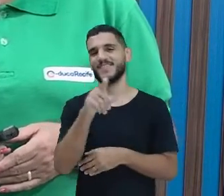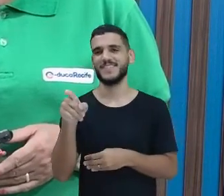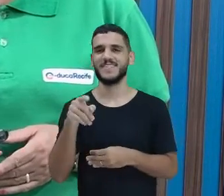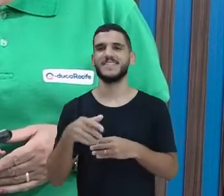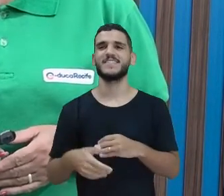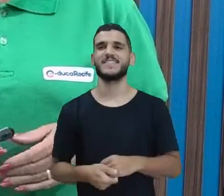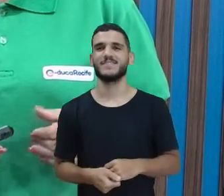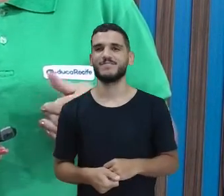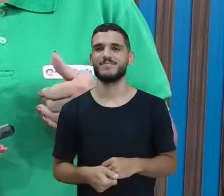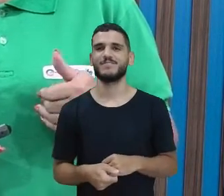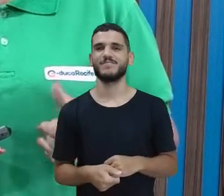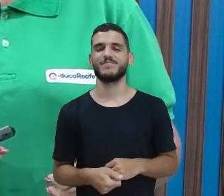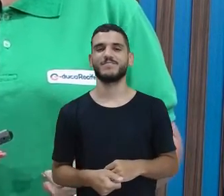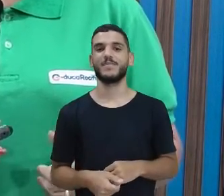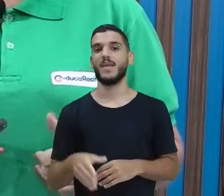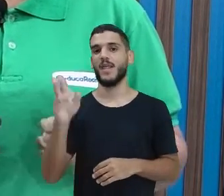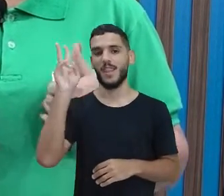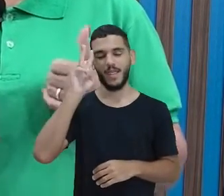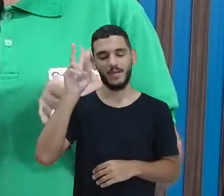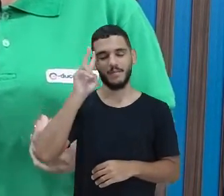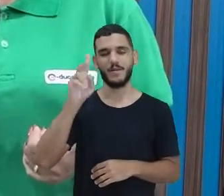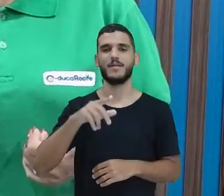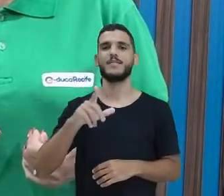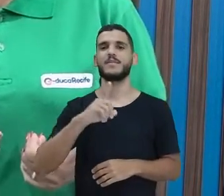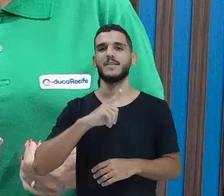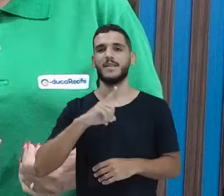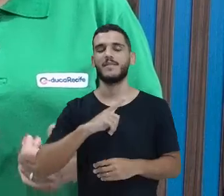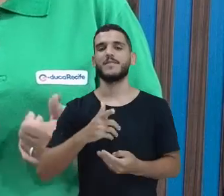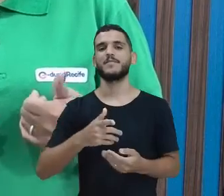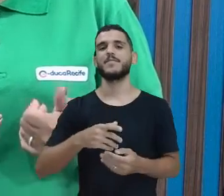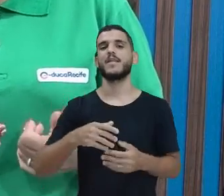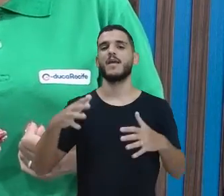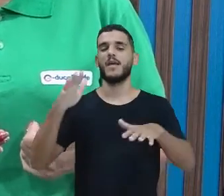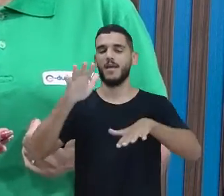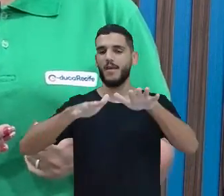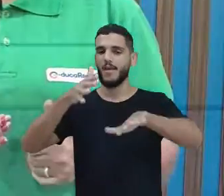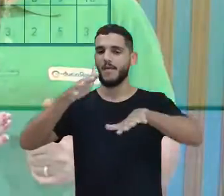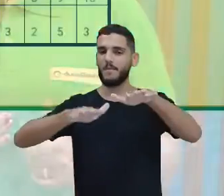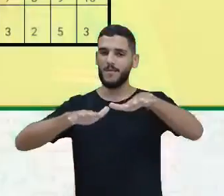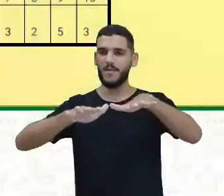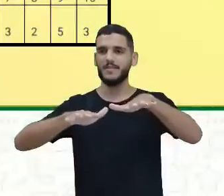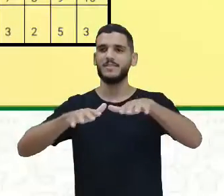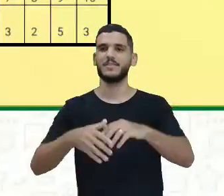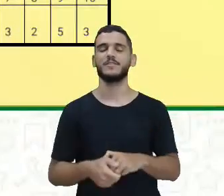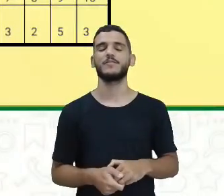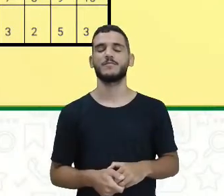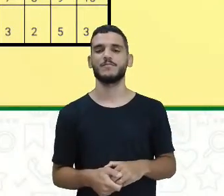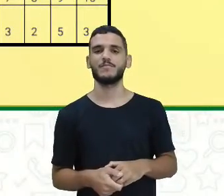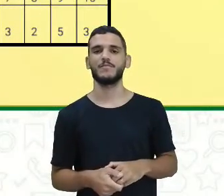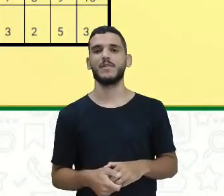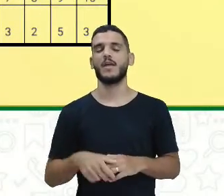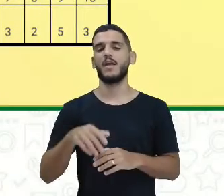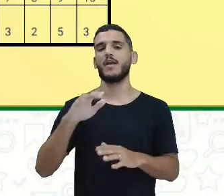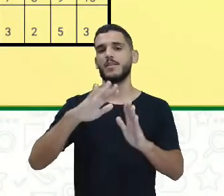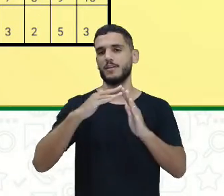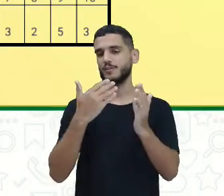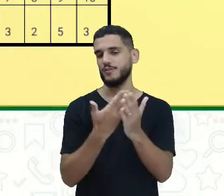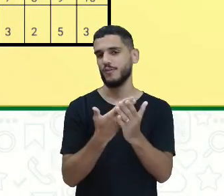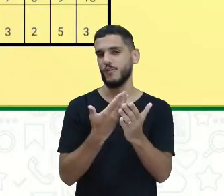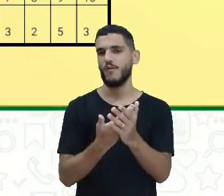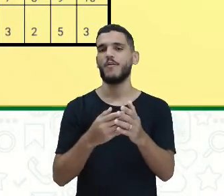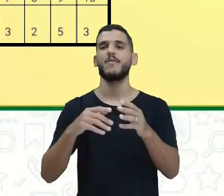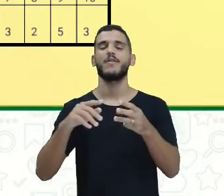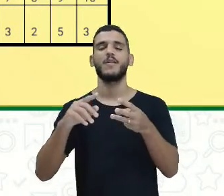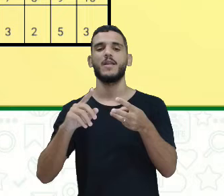tá certo? Então, recordando, nós vimos as médias, né? Vimos as médias aí dos